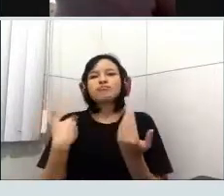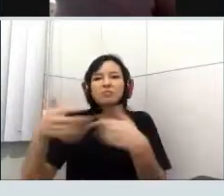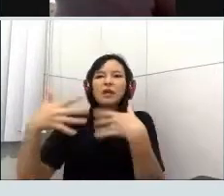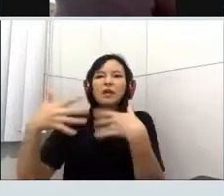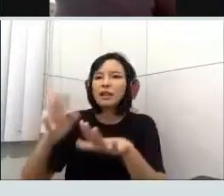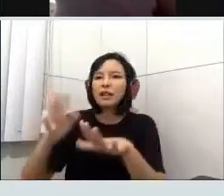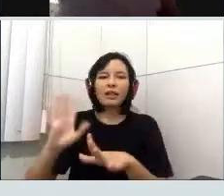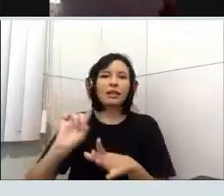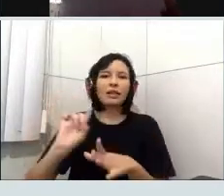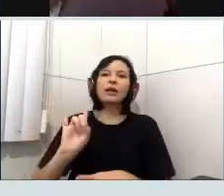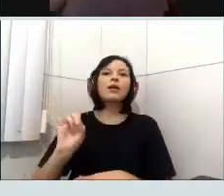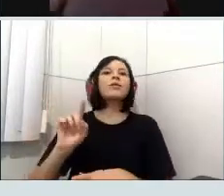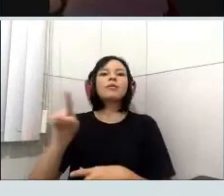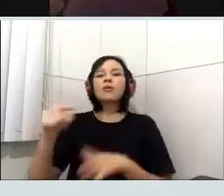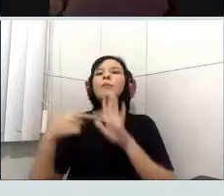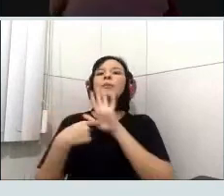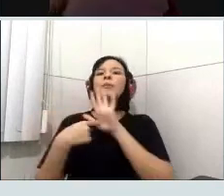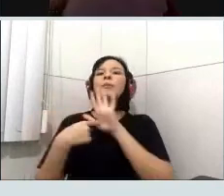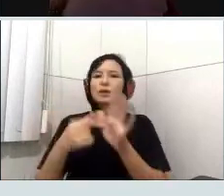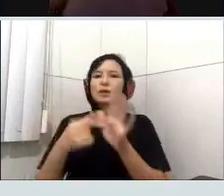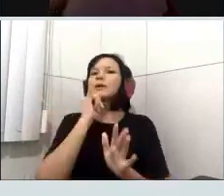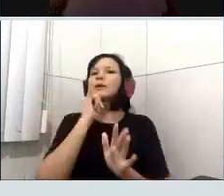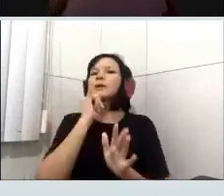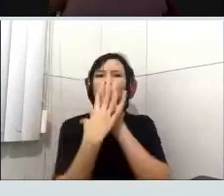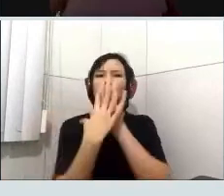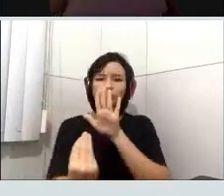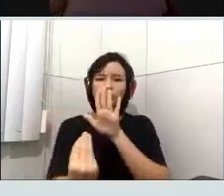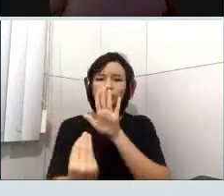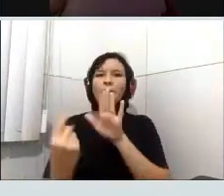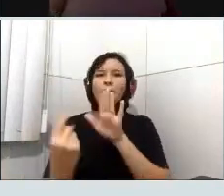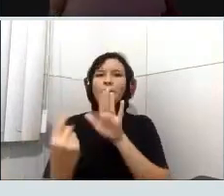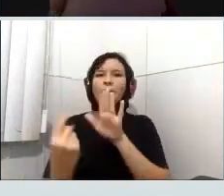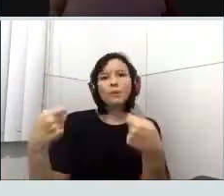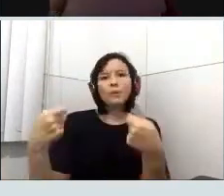corretores saberem, né, qual é o caminho